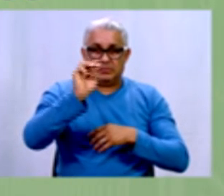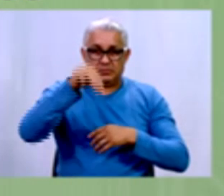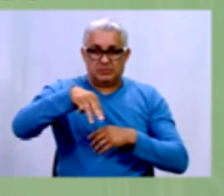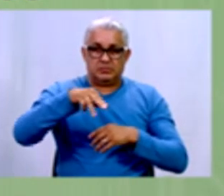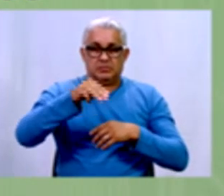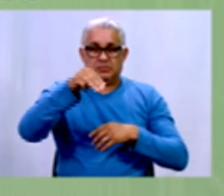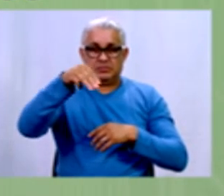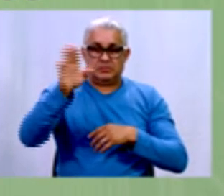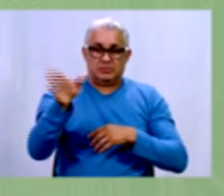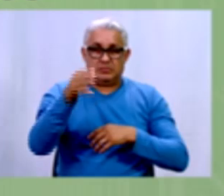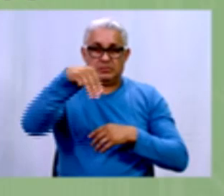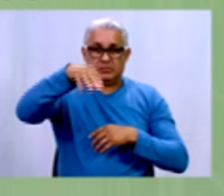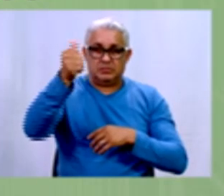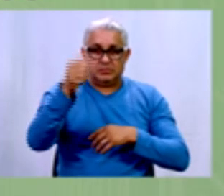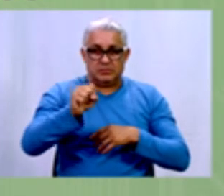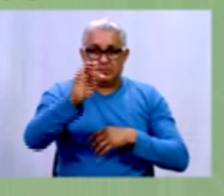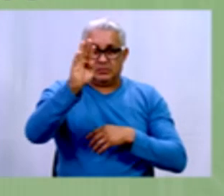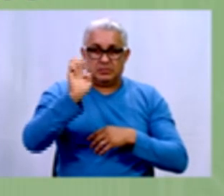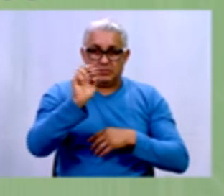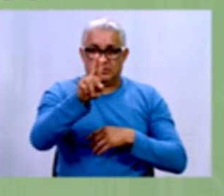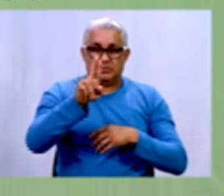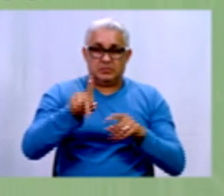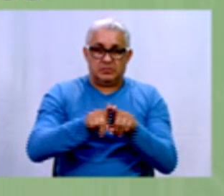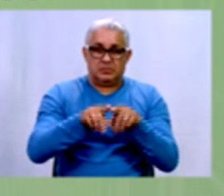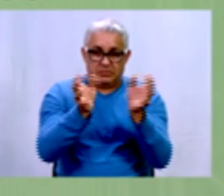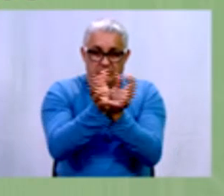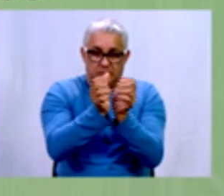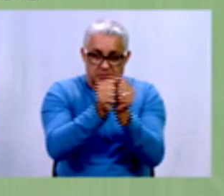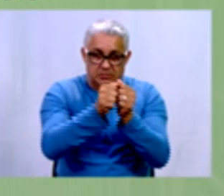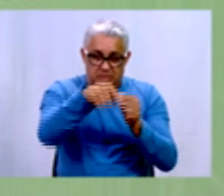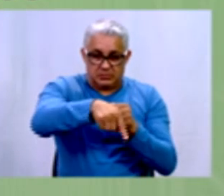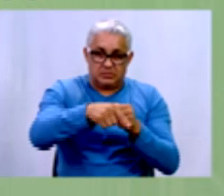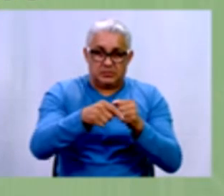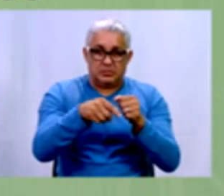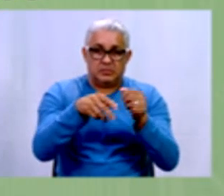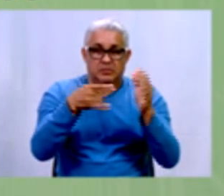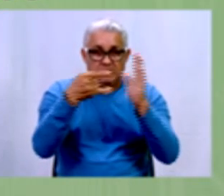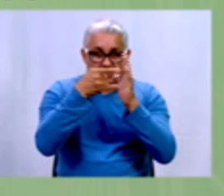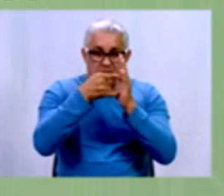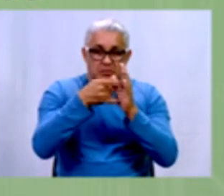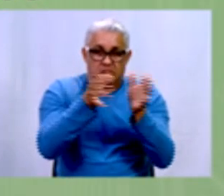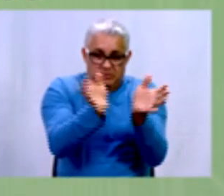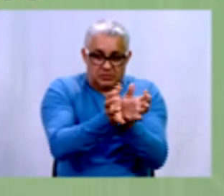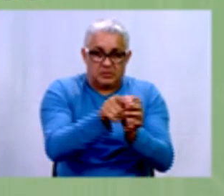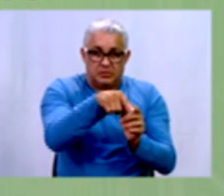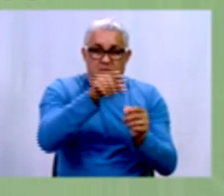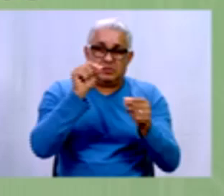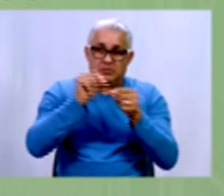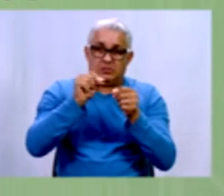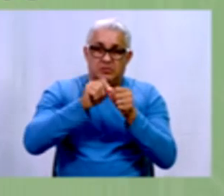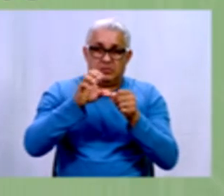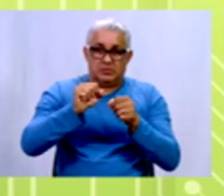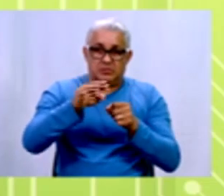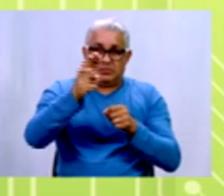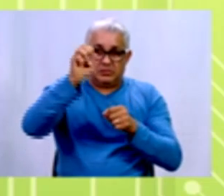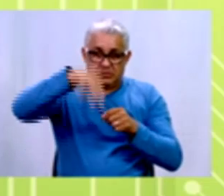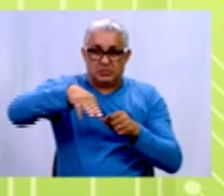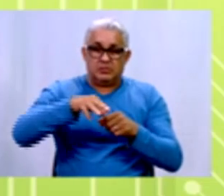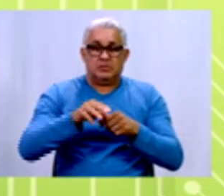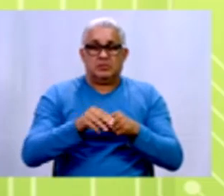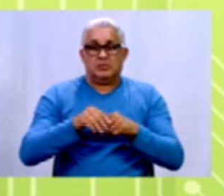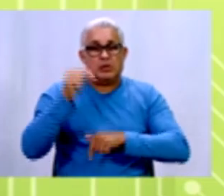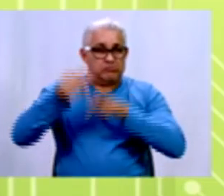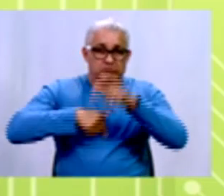os valores das práticas do Scrum junto à equipe de desenvolvimento, ao time, né? Fazer que o Scrum funcione,